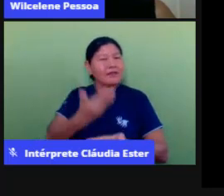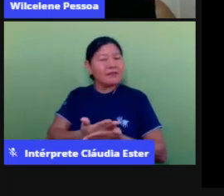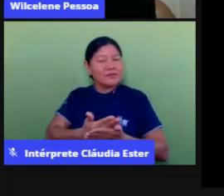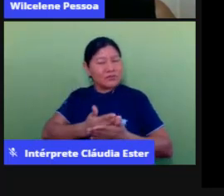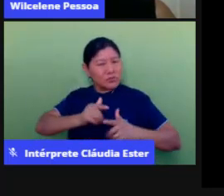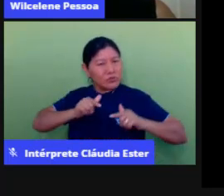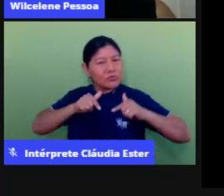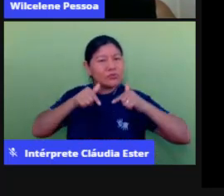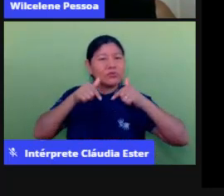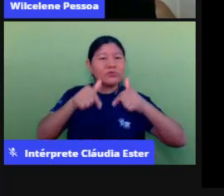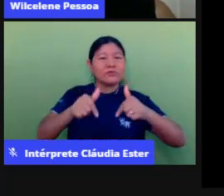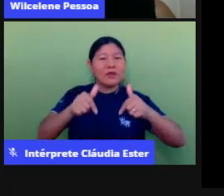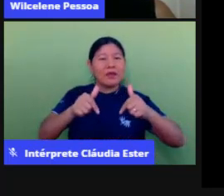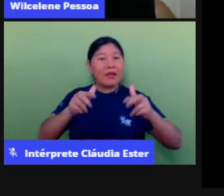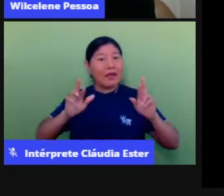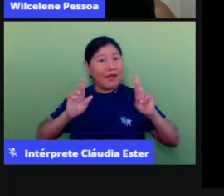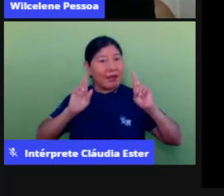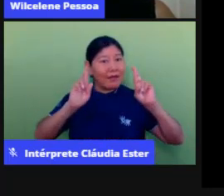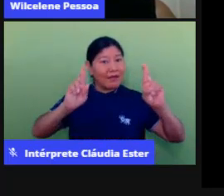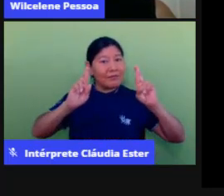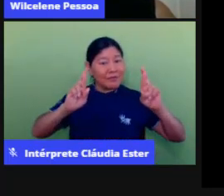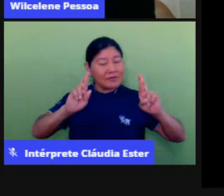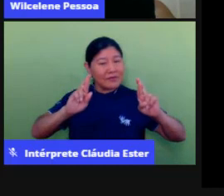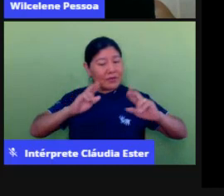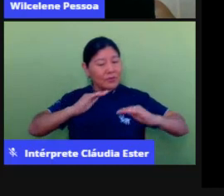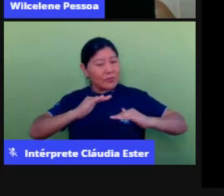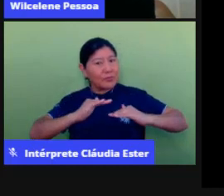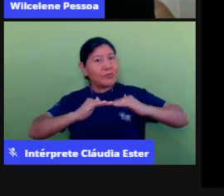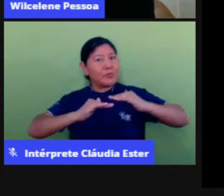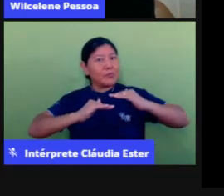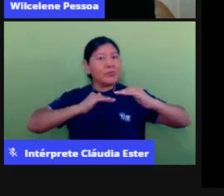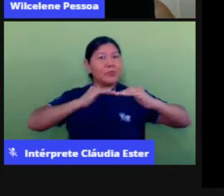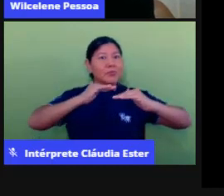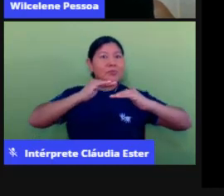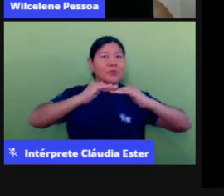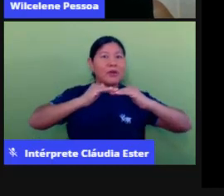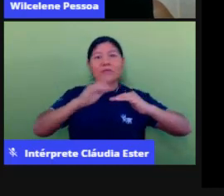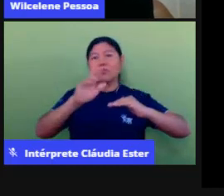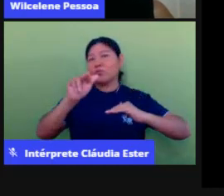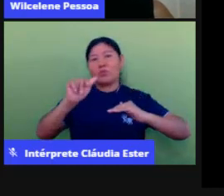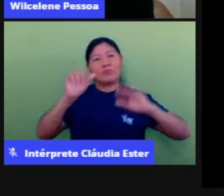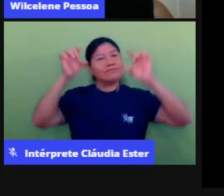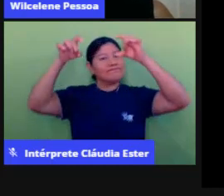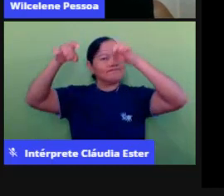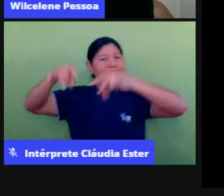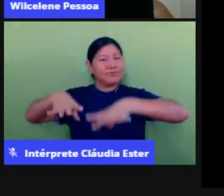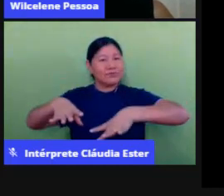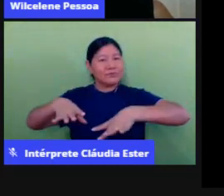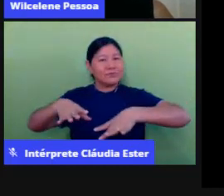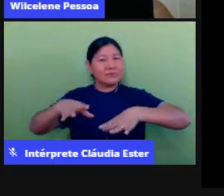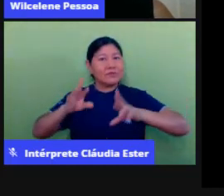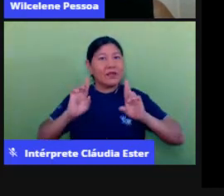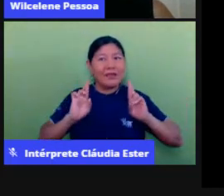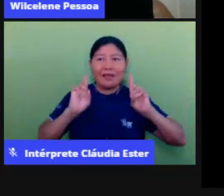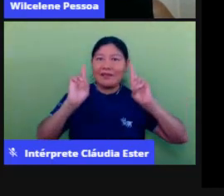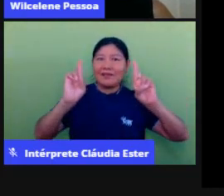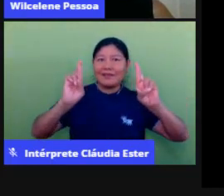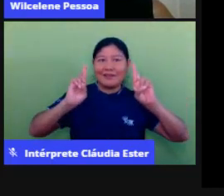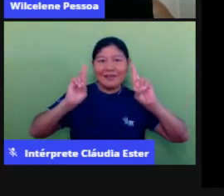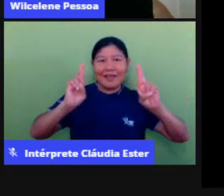atrás. Esperançar é construir. Esperançar é não desistir. Esperançar é